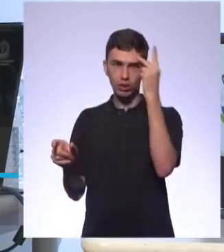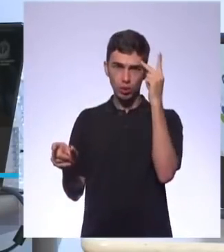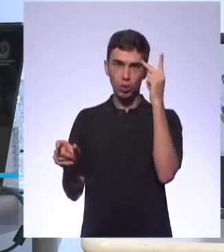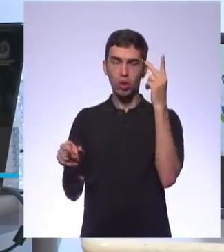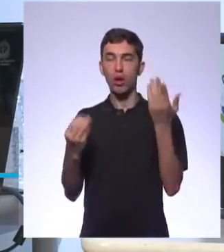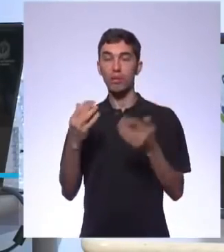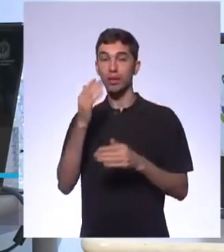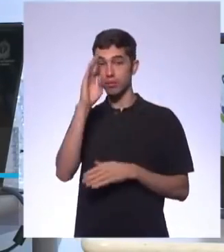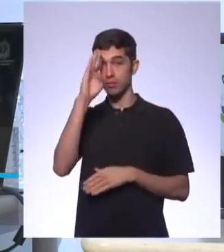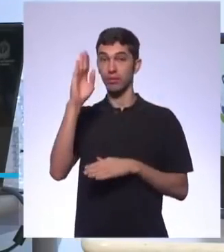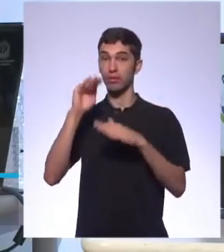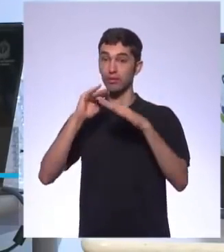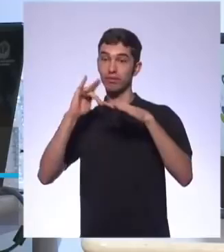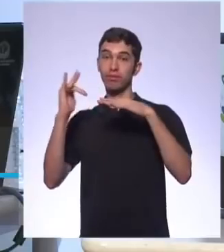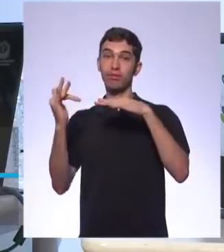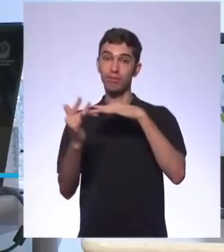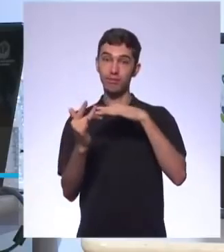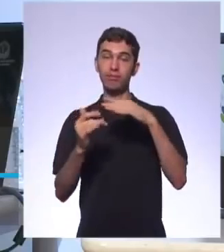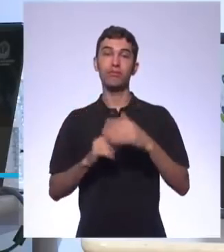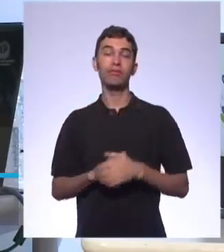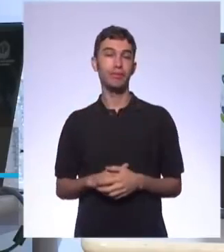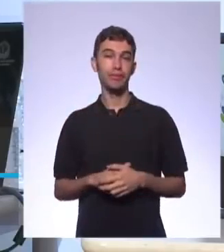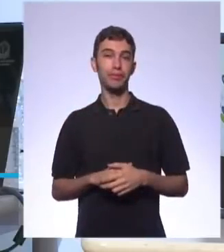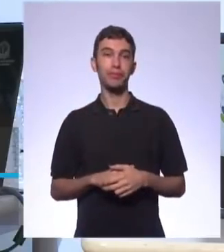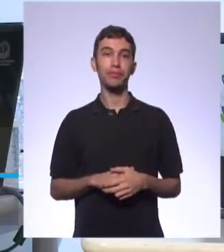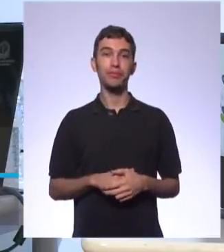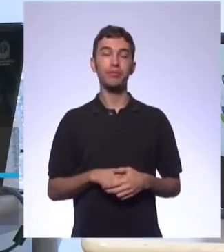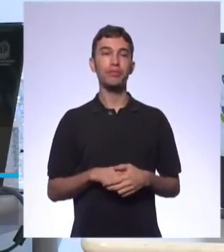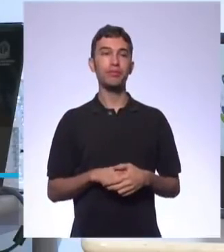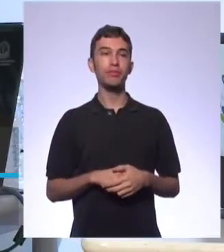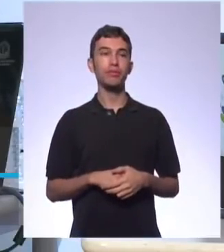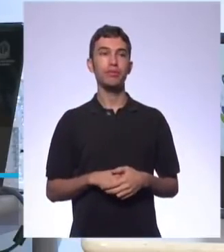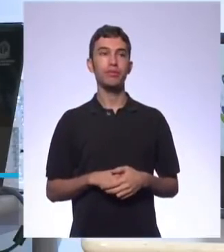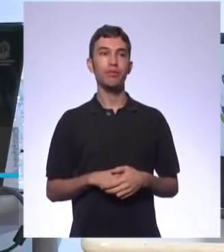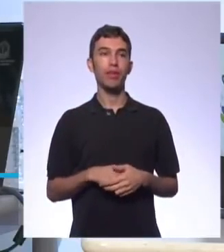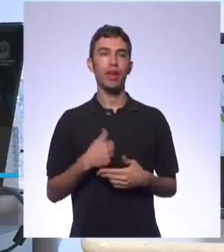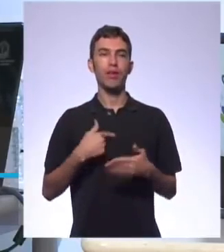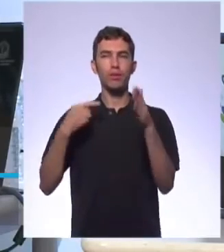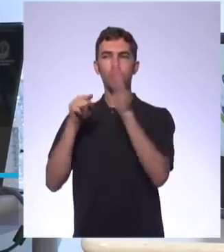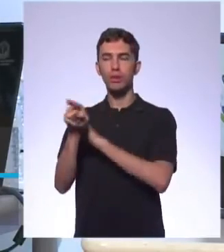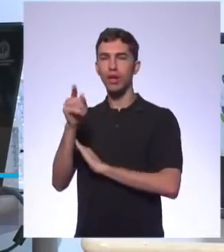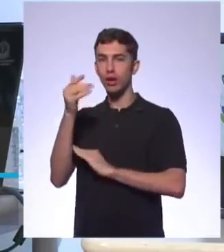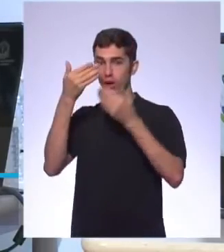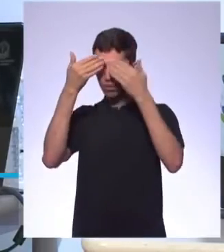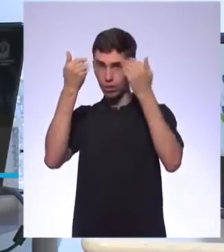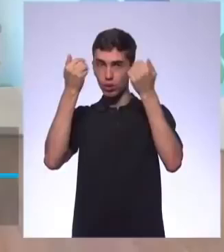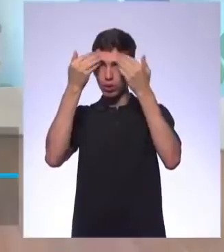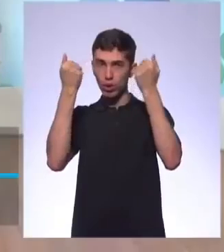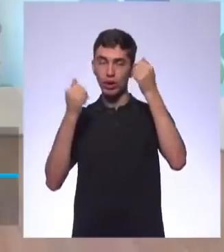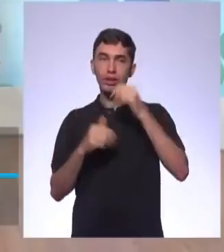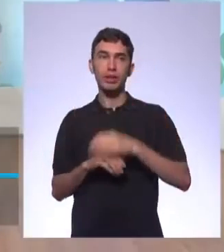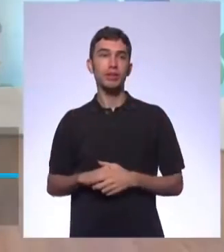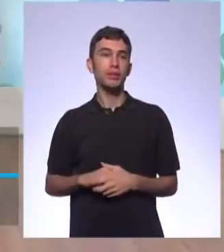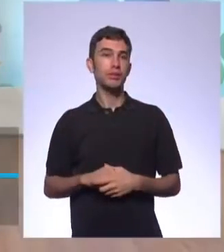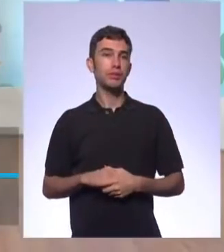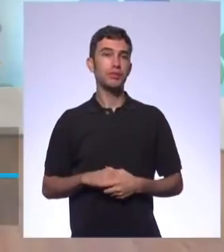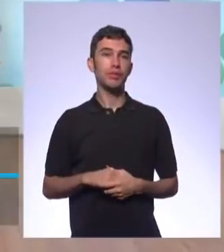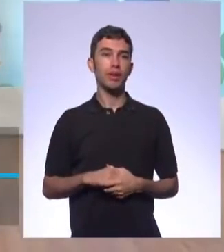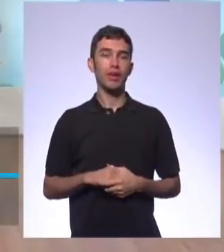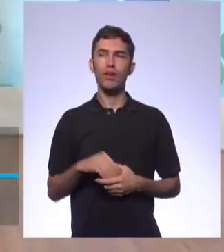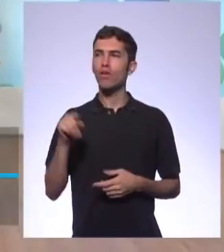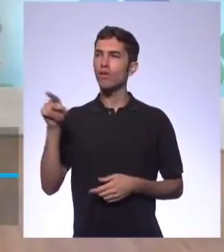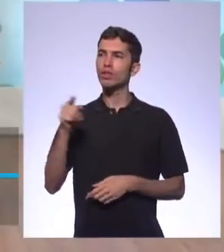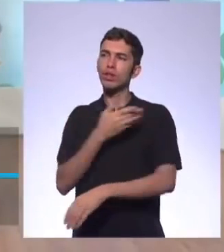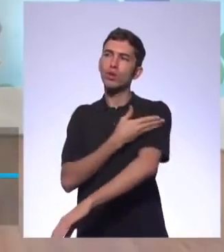redes sociais. Aí, antes de começar a perguntar para vocês, vou perguntar aqui para o Jonas. Jonas, você fala da